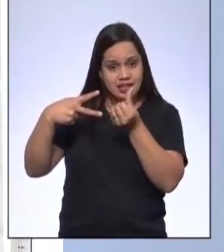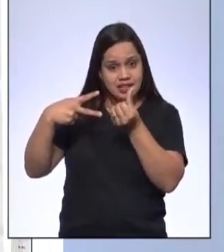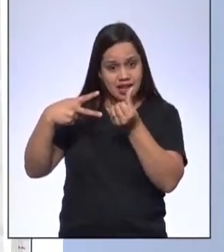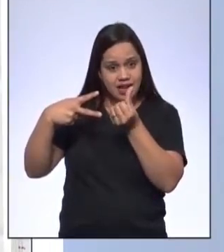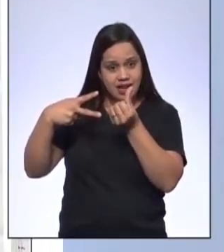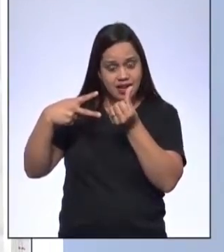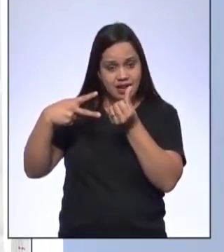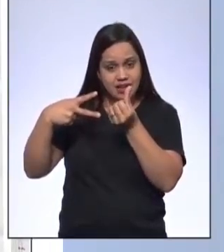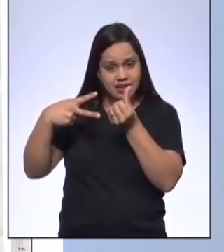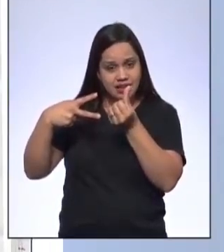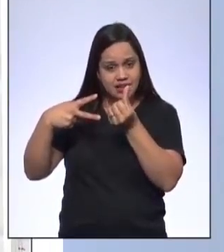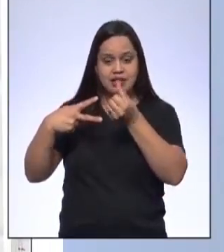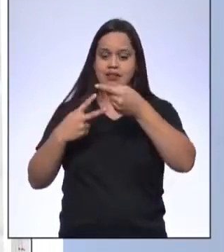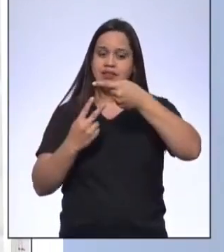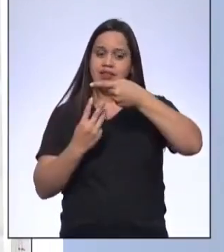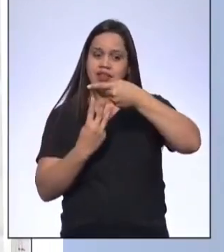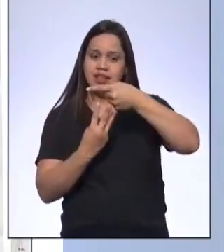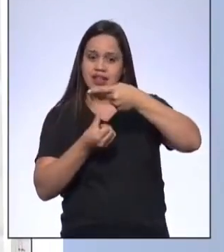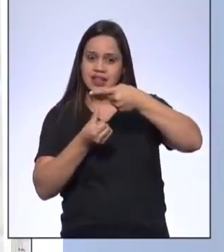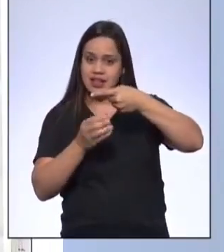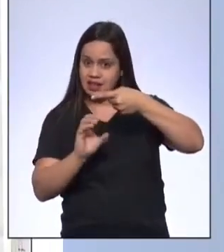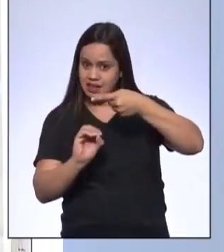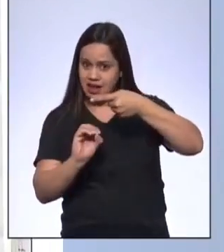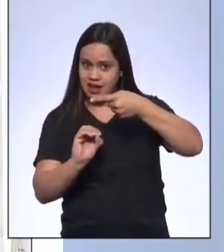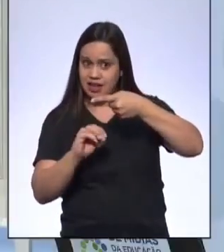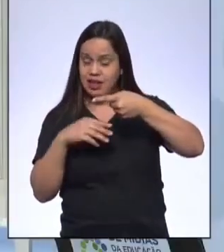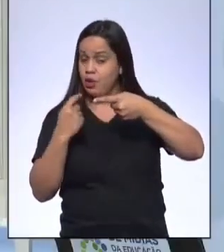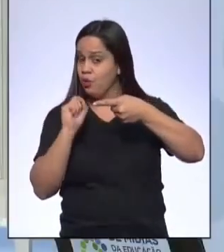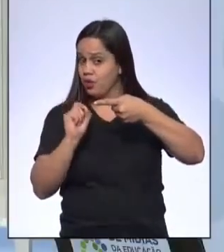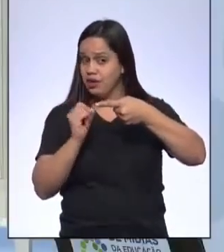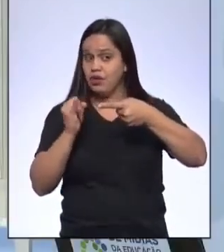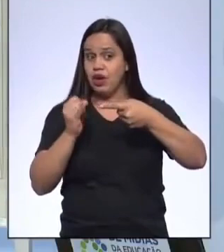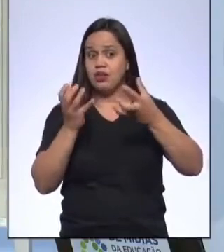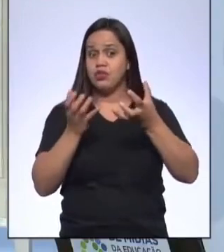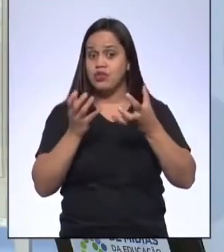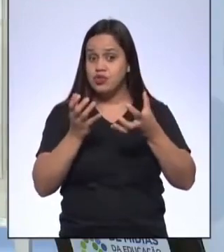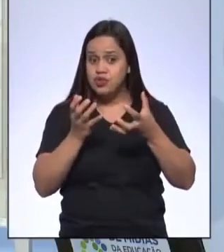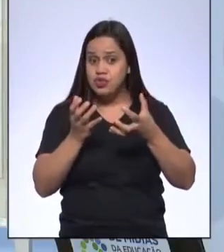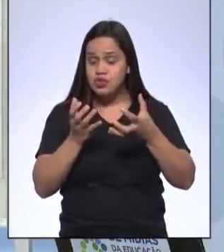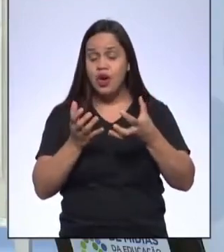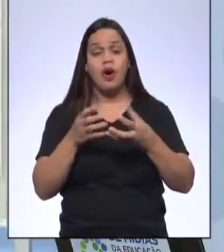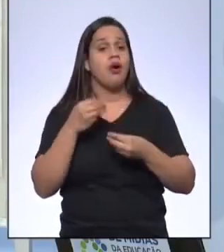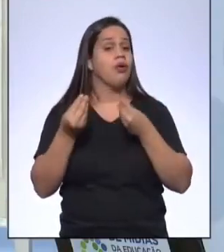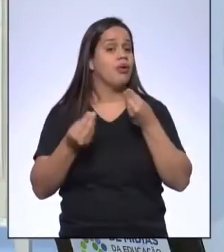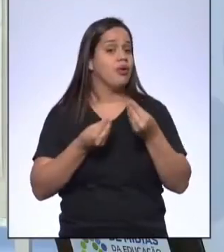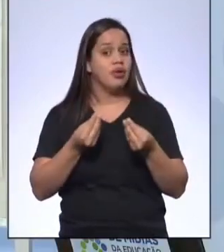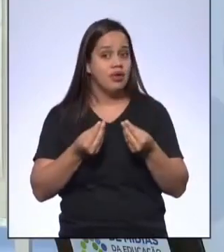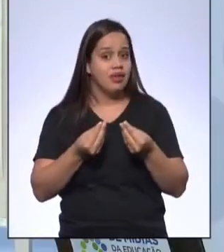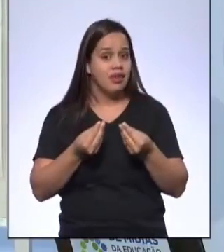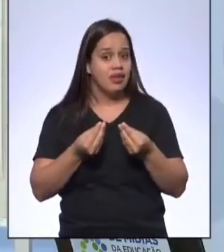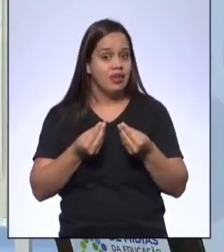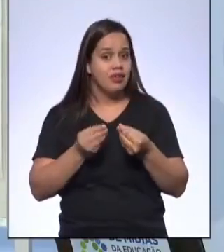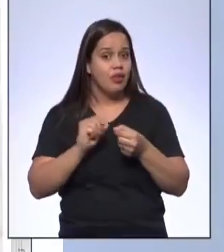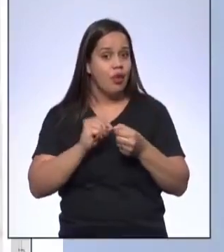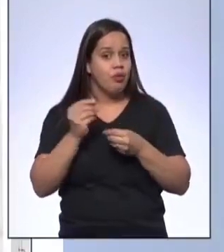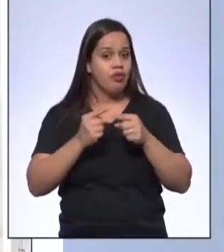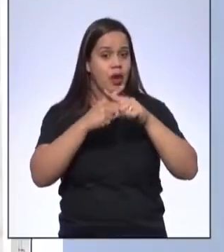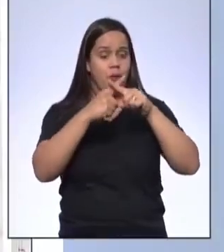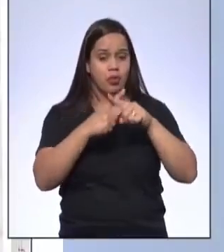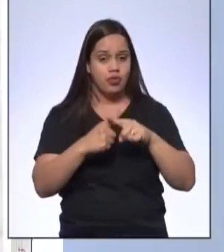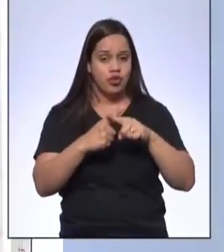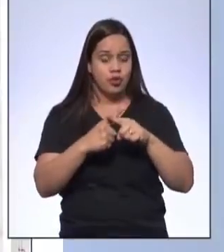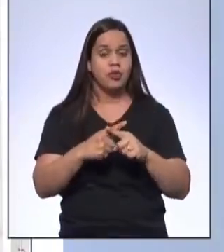Sim. Beleza? Então, se eu quero só essa parte, eu multiplico lá, né, pelo πr